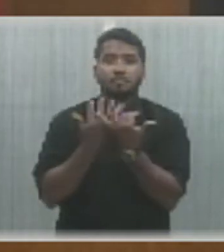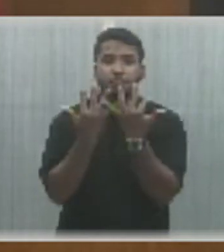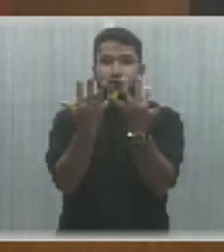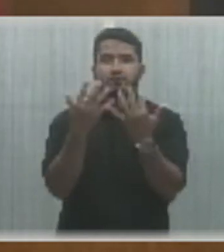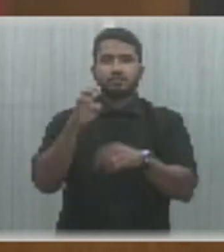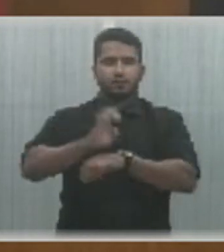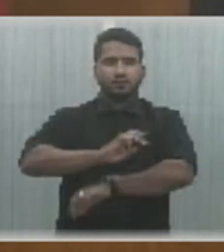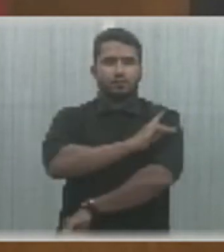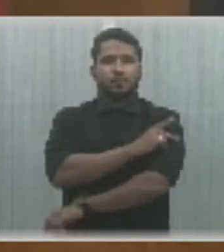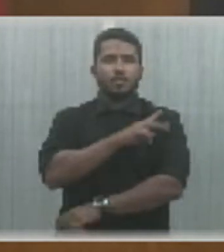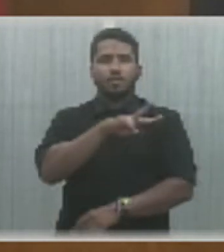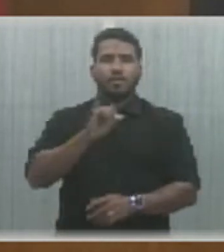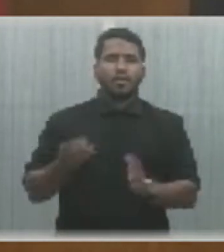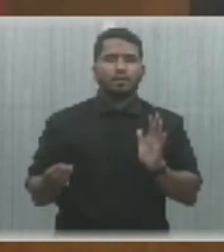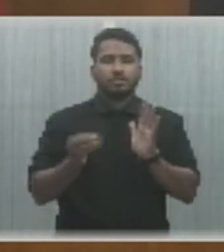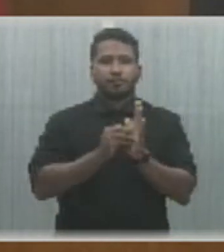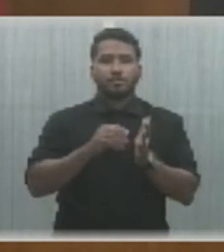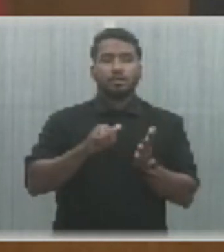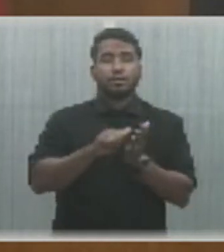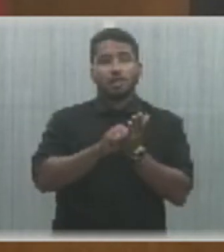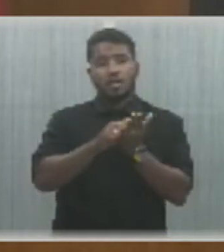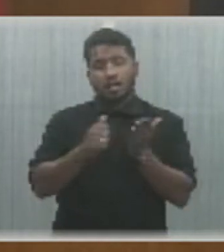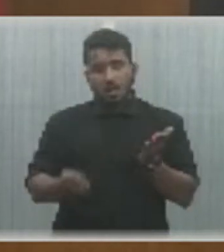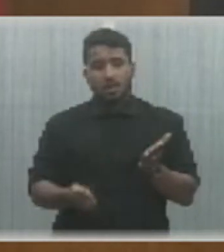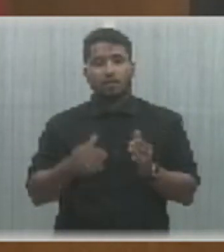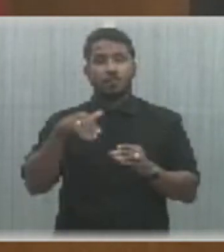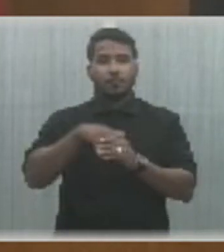Vai ser consignado em ata o voto de pesar